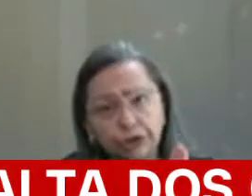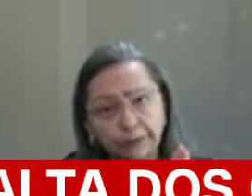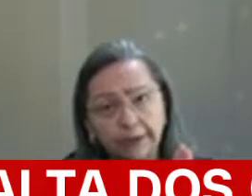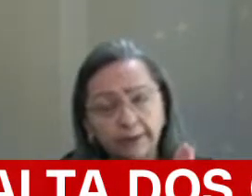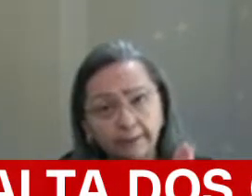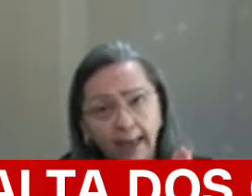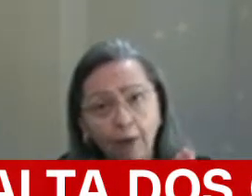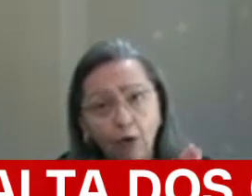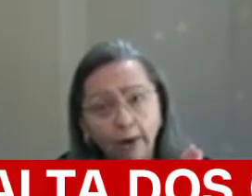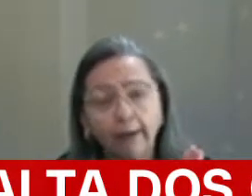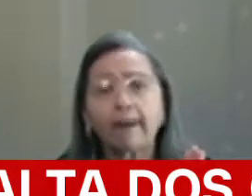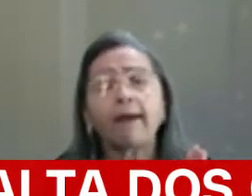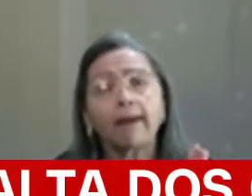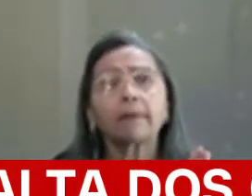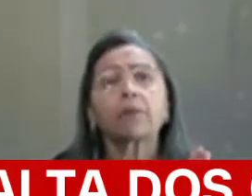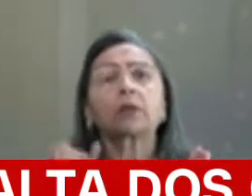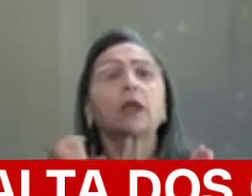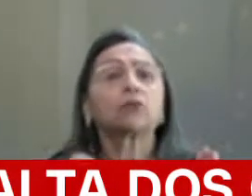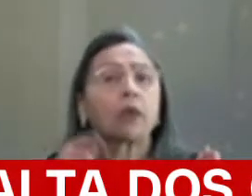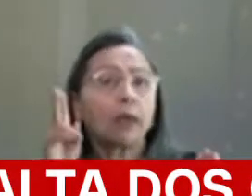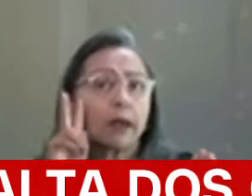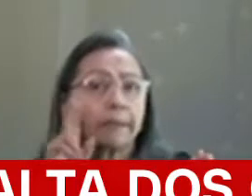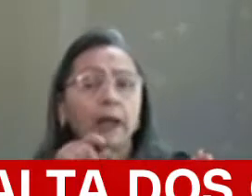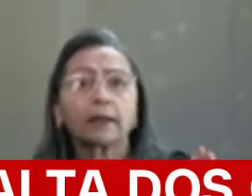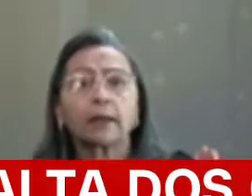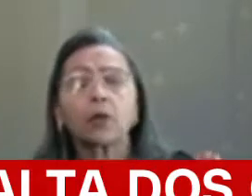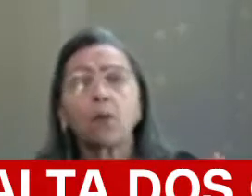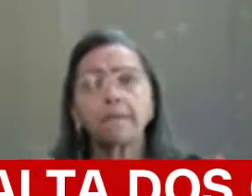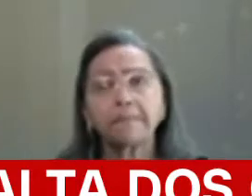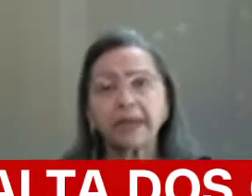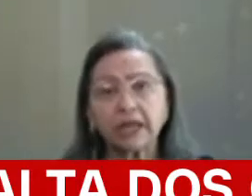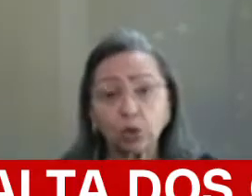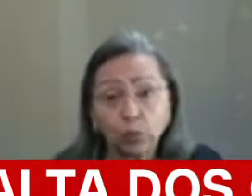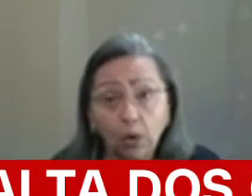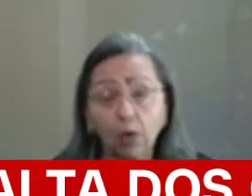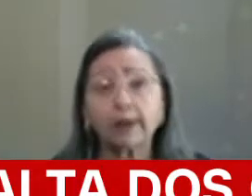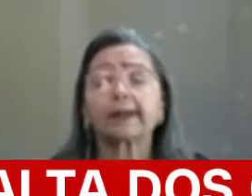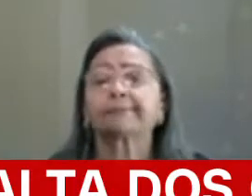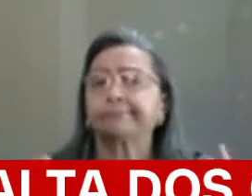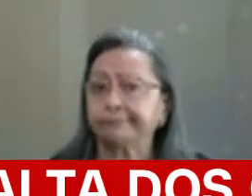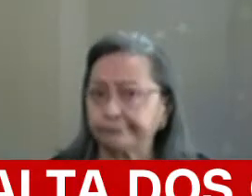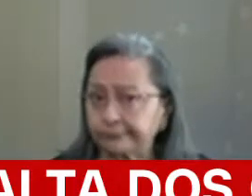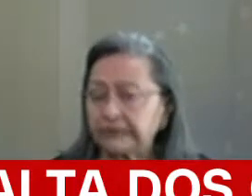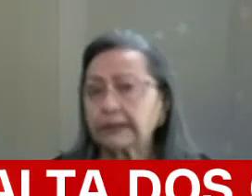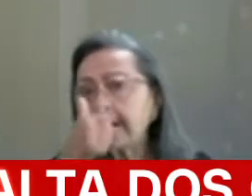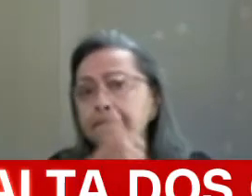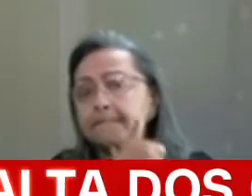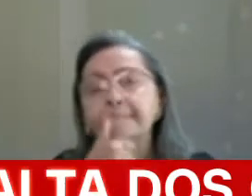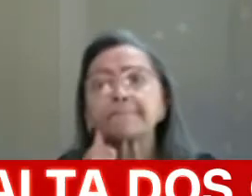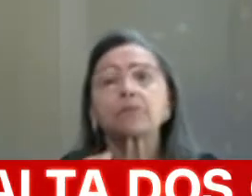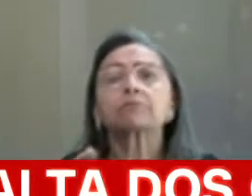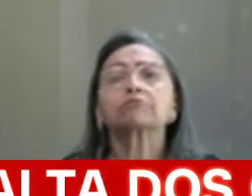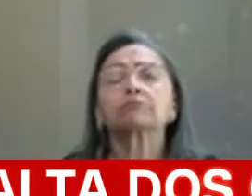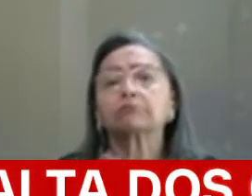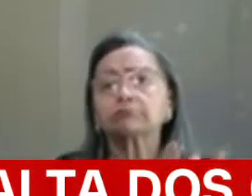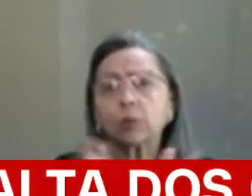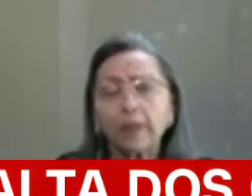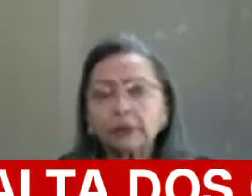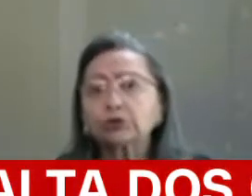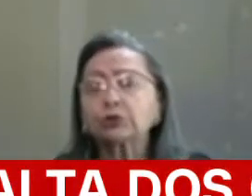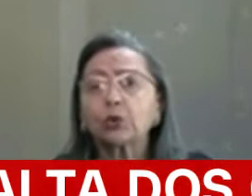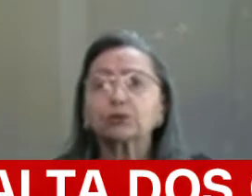vigente, é importante lembrar que o período atual requer sacrifícios por parte de todos os